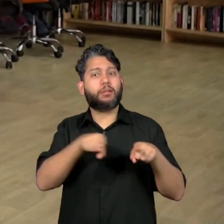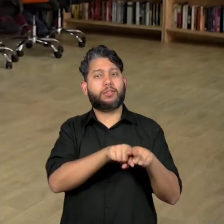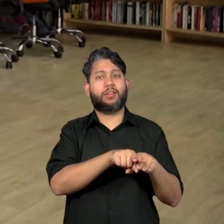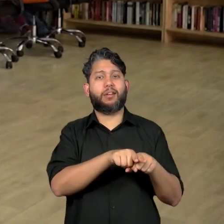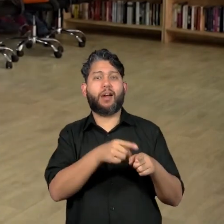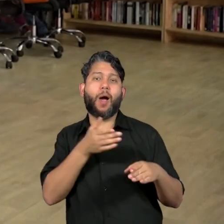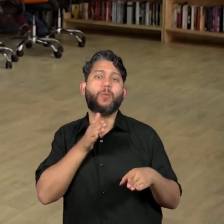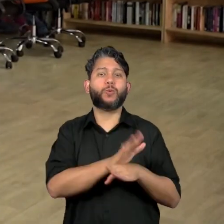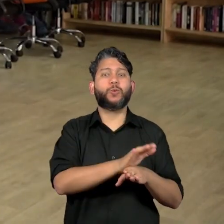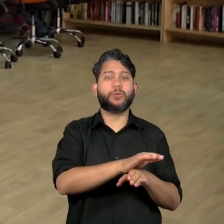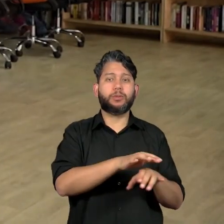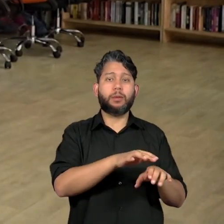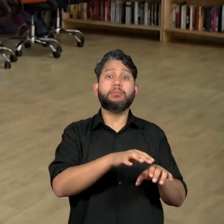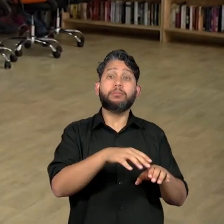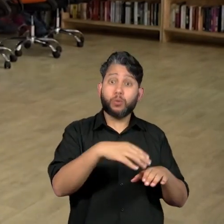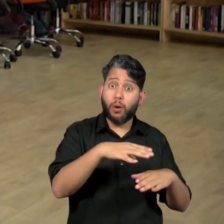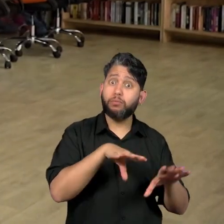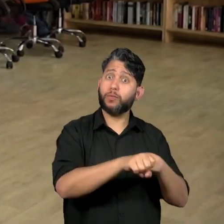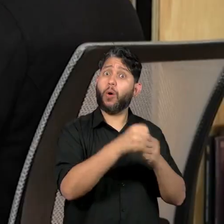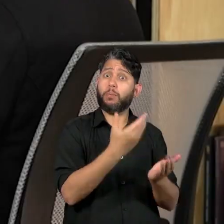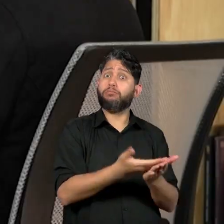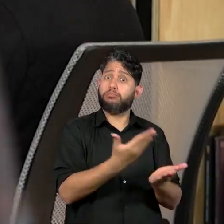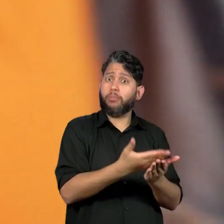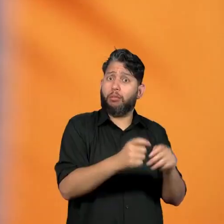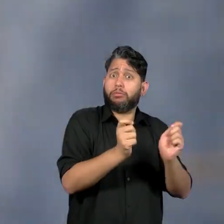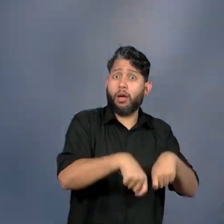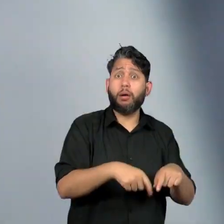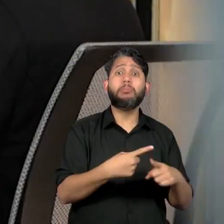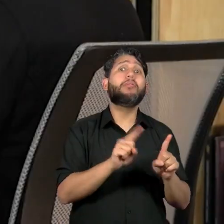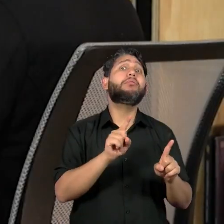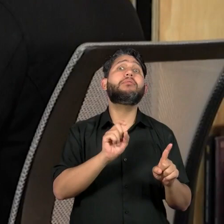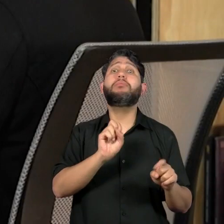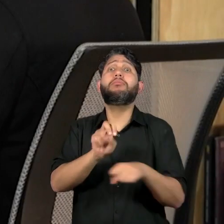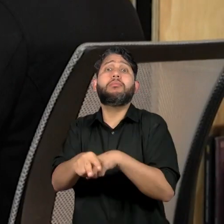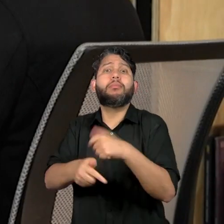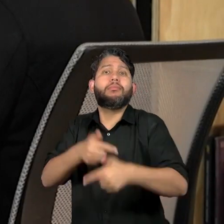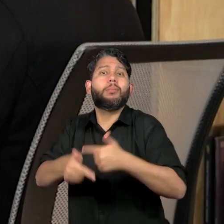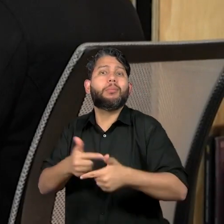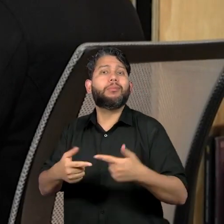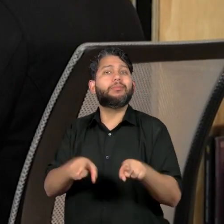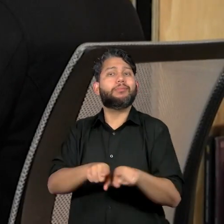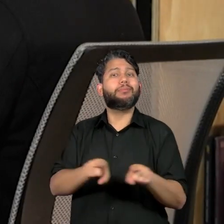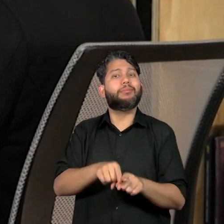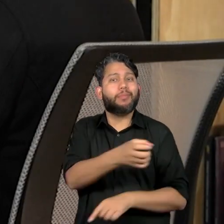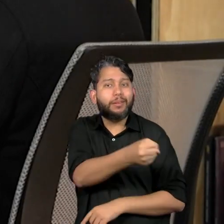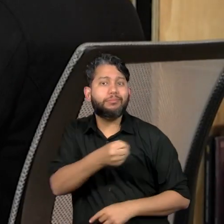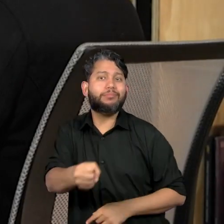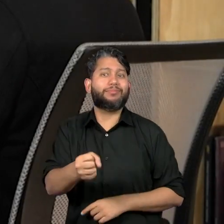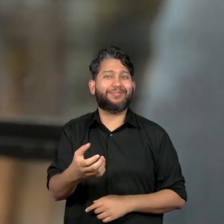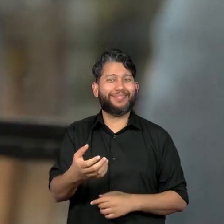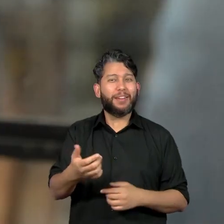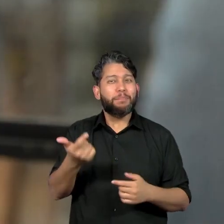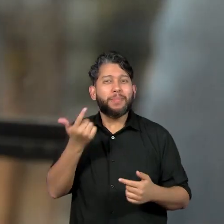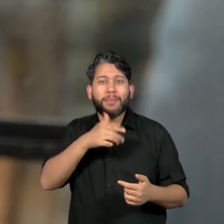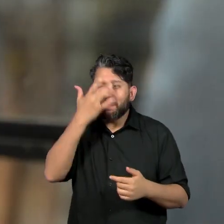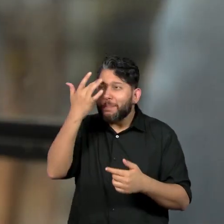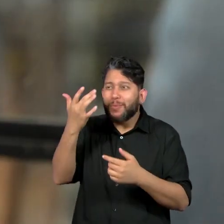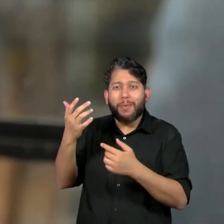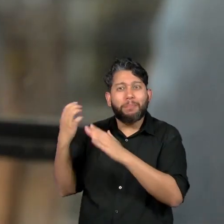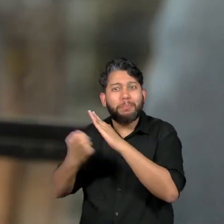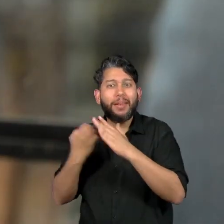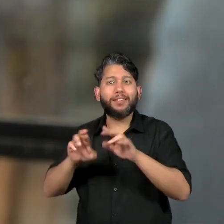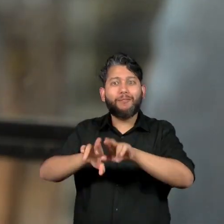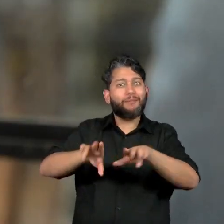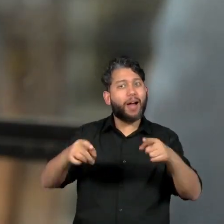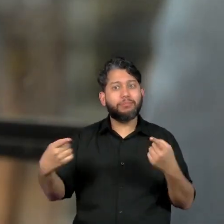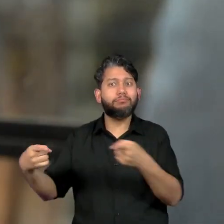para absorver a mão de obra e que a gente possa ter outras coisas em volta para complementar essa formação dos alunos e dos